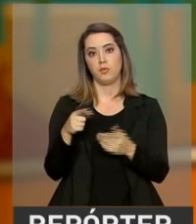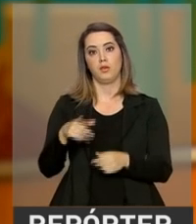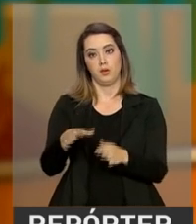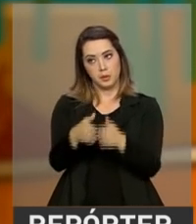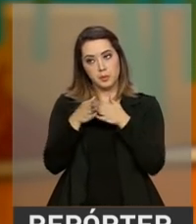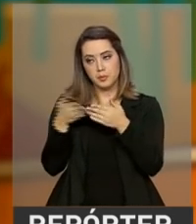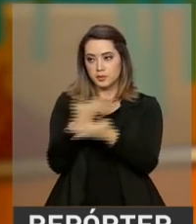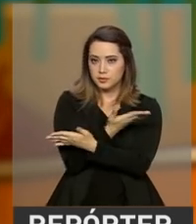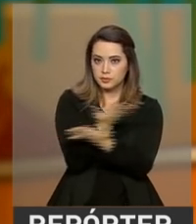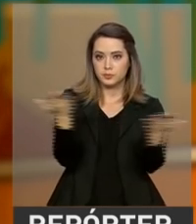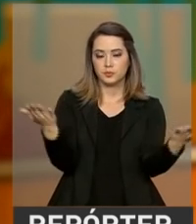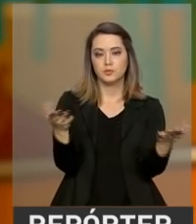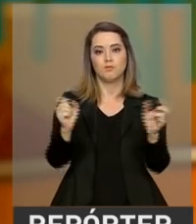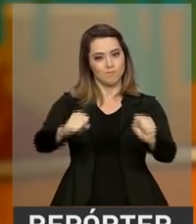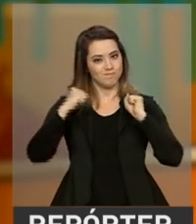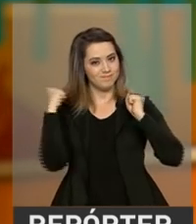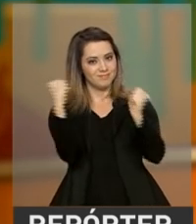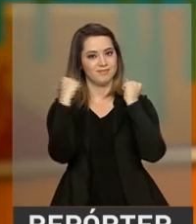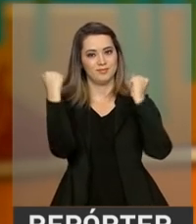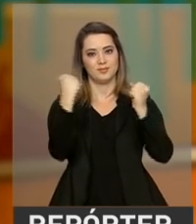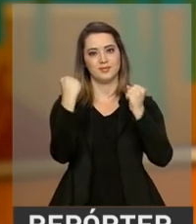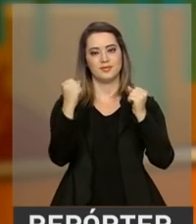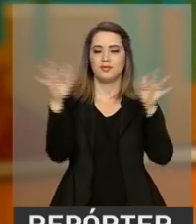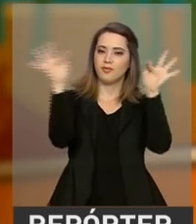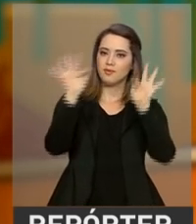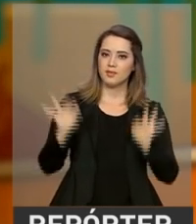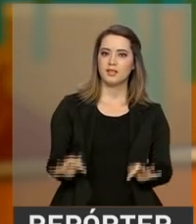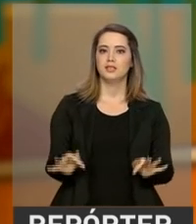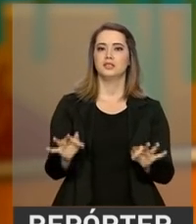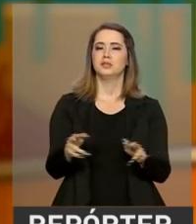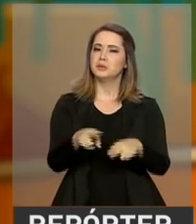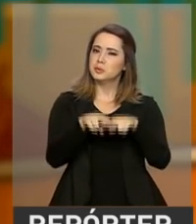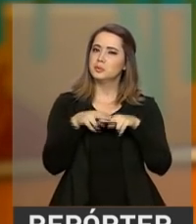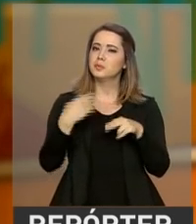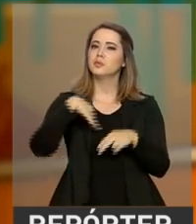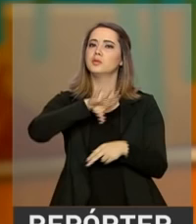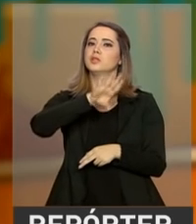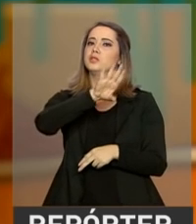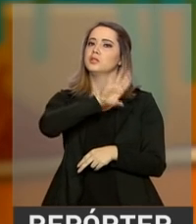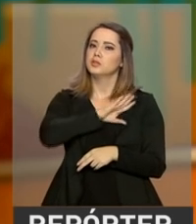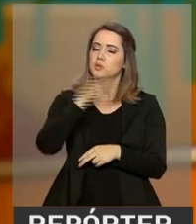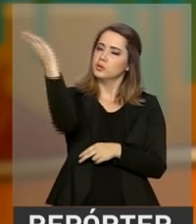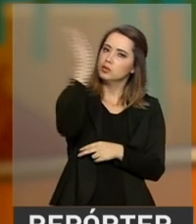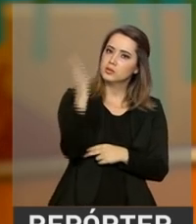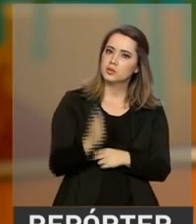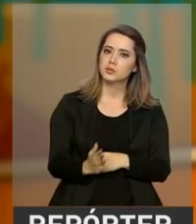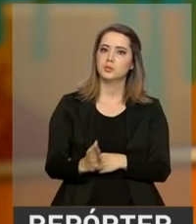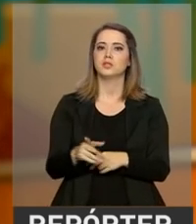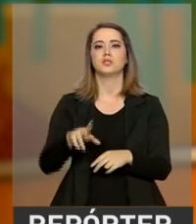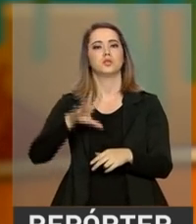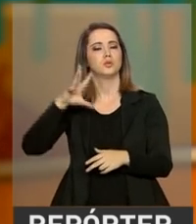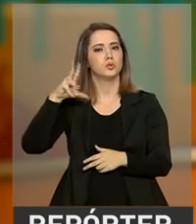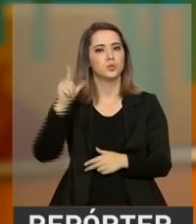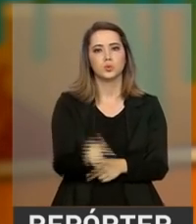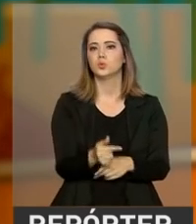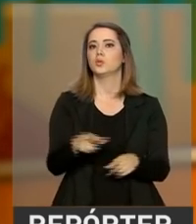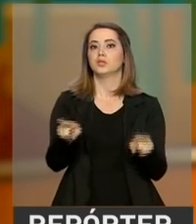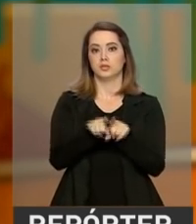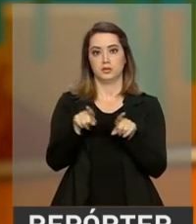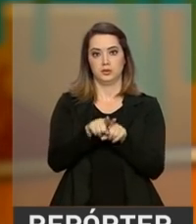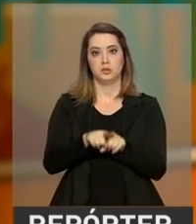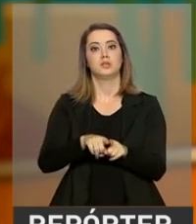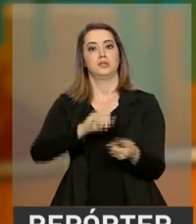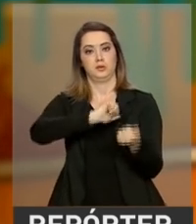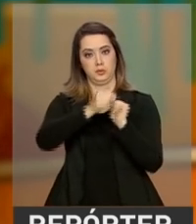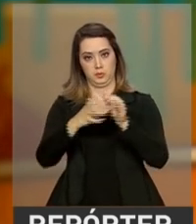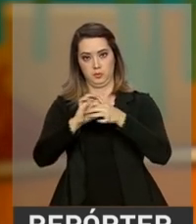torça, digamos assim, com muito entusiasmo para os nossos atletas, não só os olímpicos, como os paralímpicos. Você sabe que